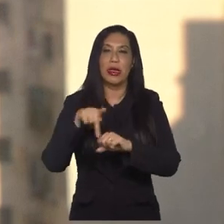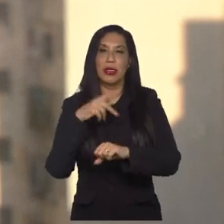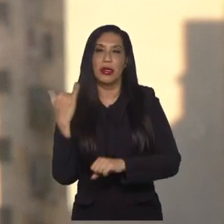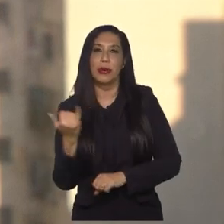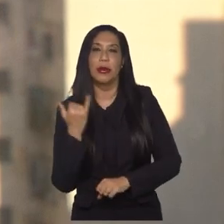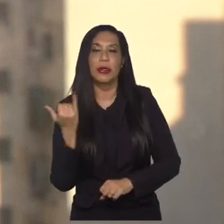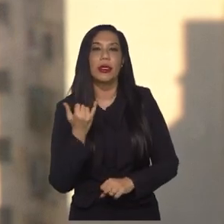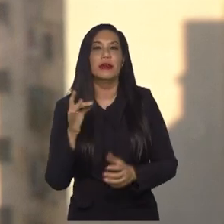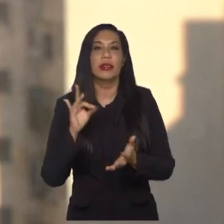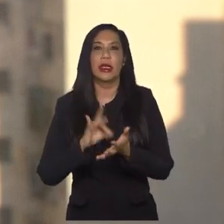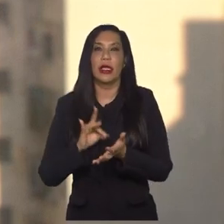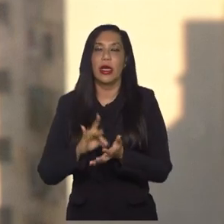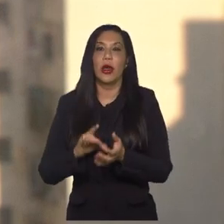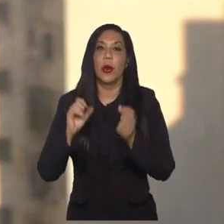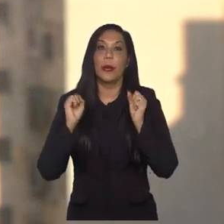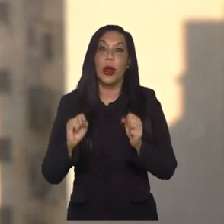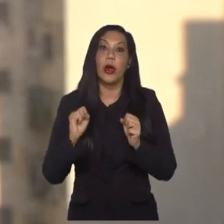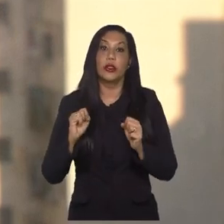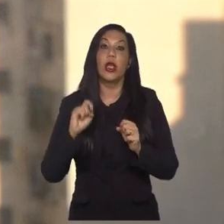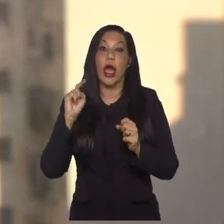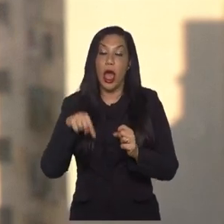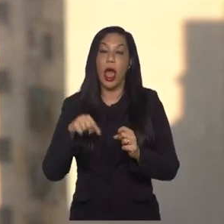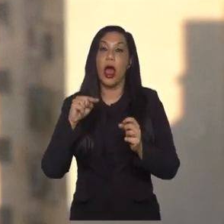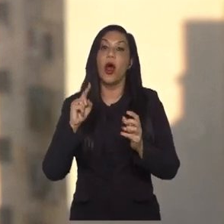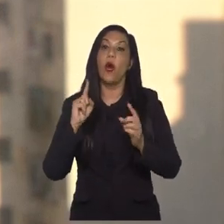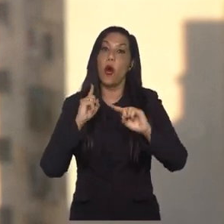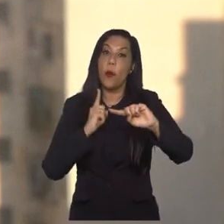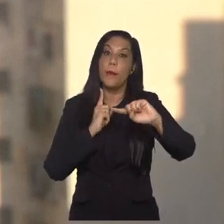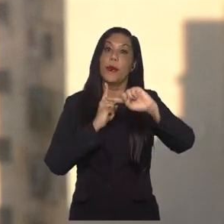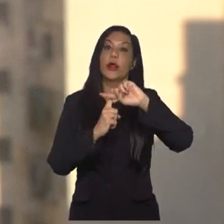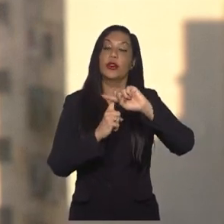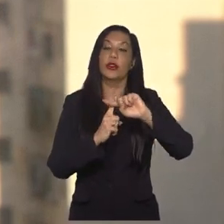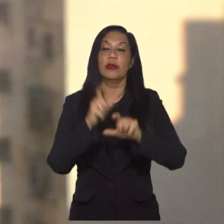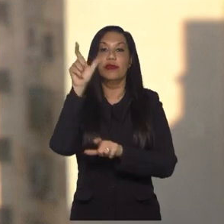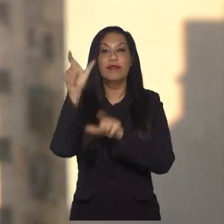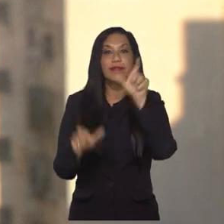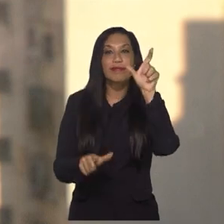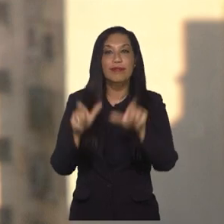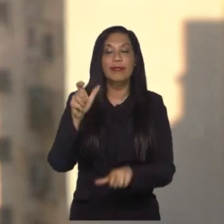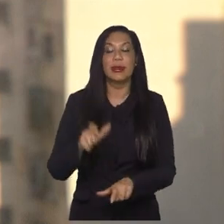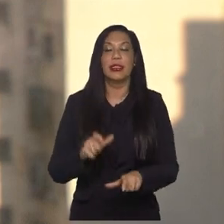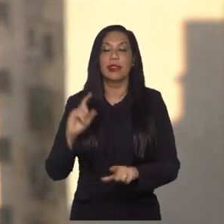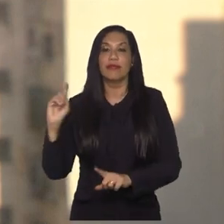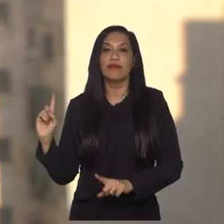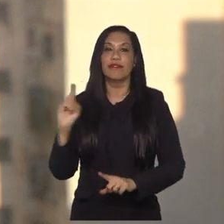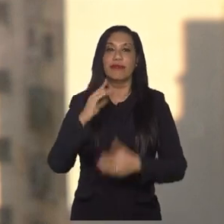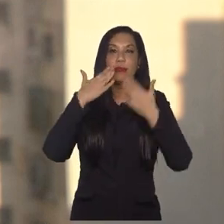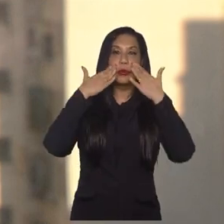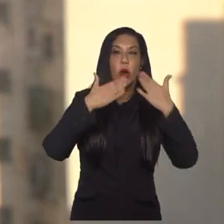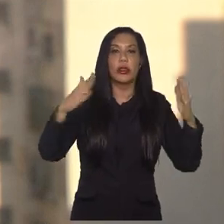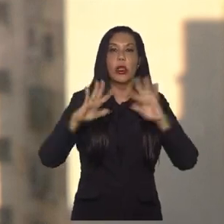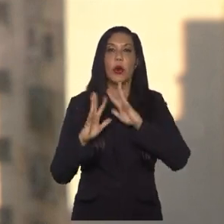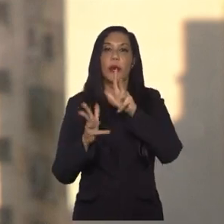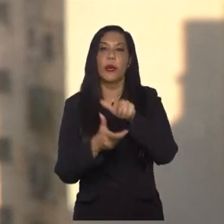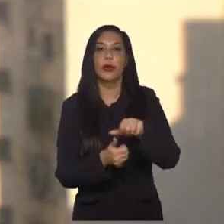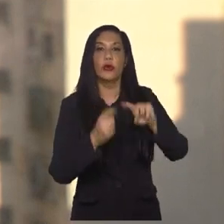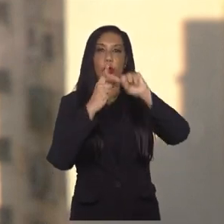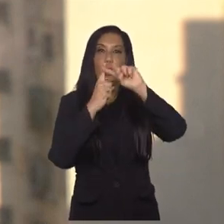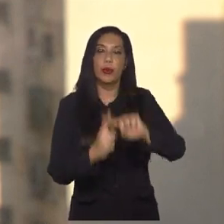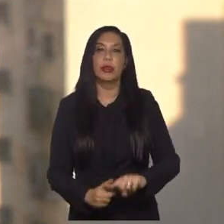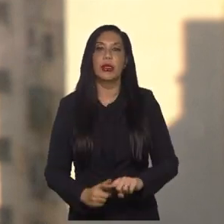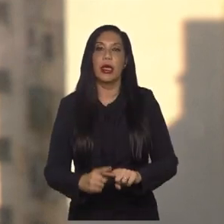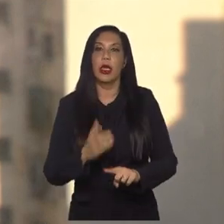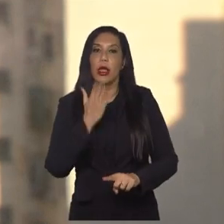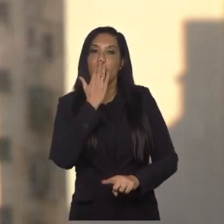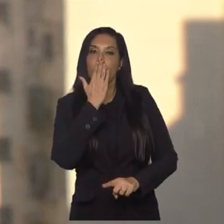E isso é algo que pode ter um ponto positivo para as jogadoras, elas se colocarem no mundo dentro daquela competição. Acho que o Haiti,